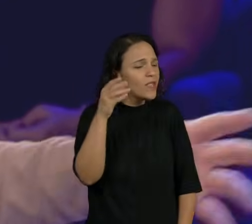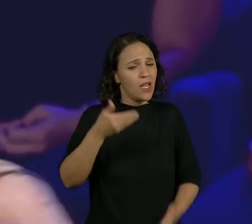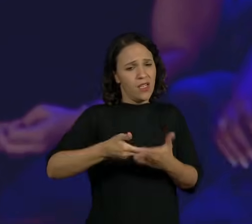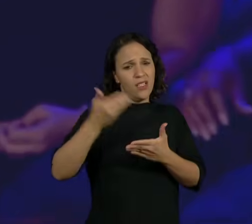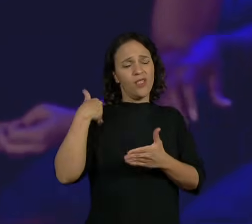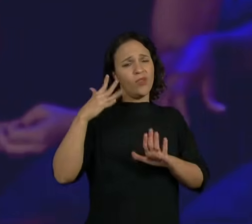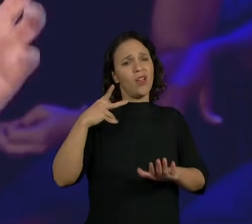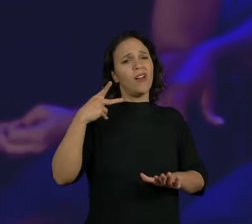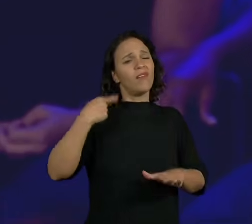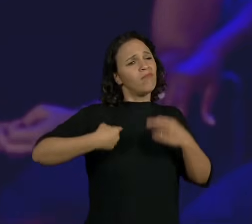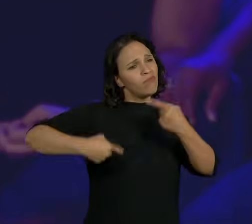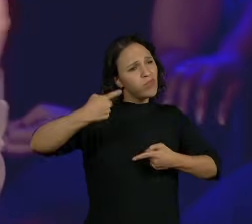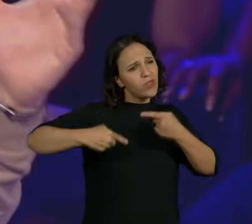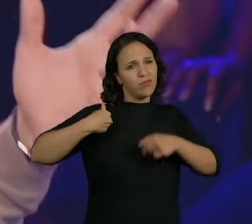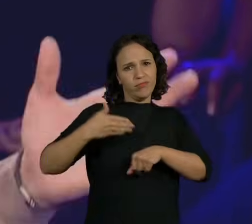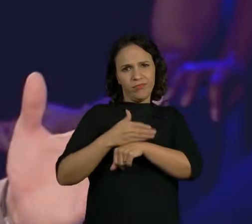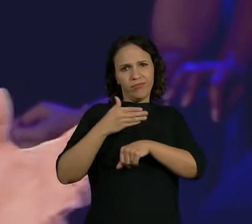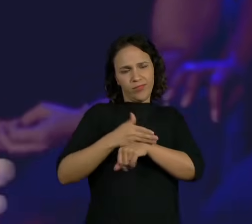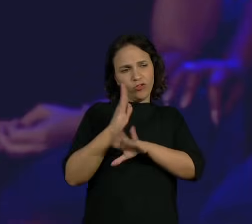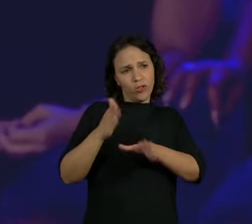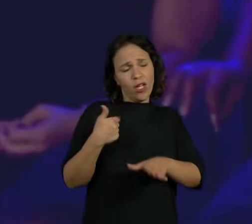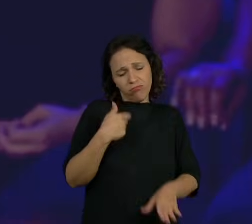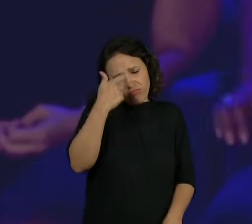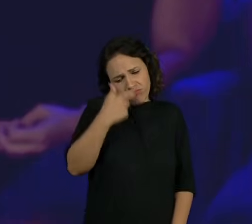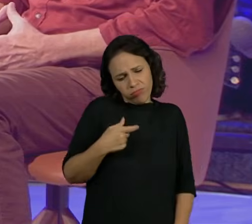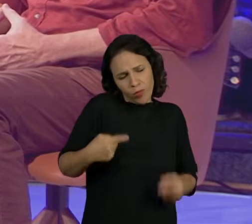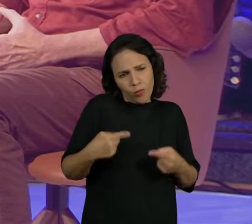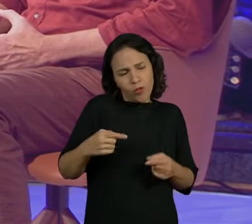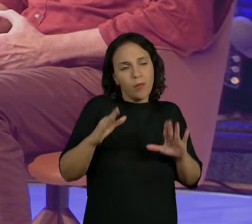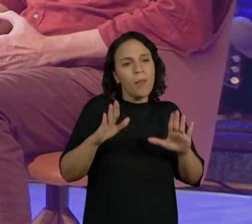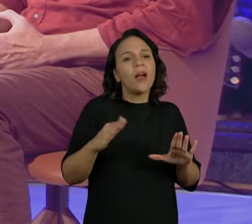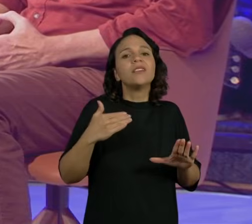na política, né? Enfim, sou um ser político,